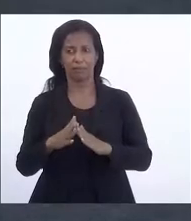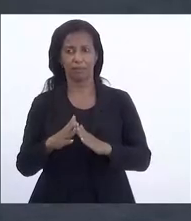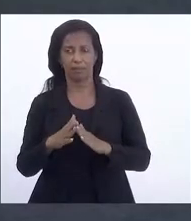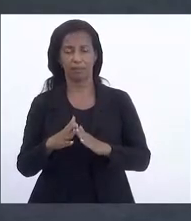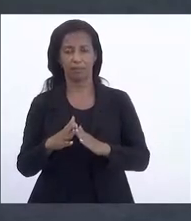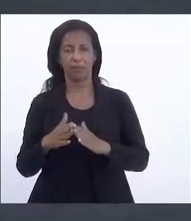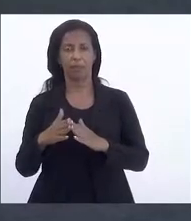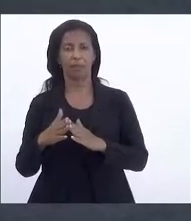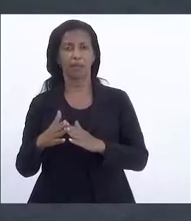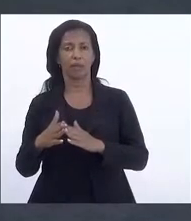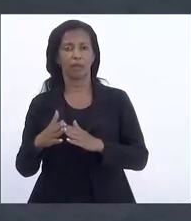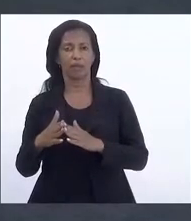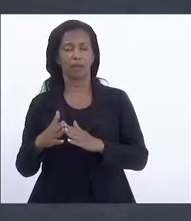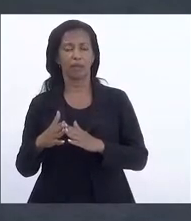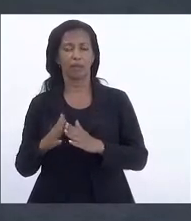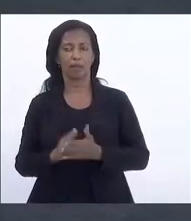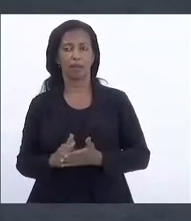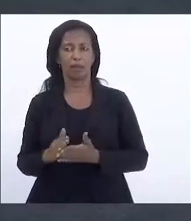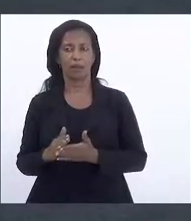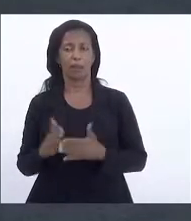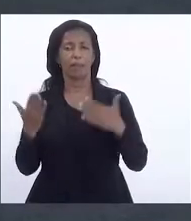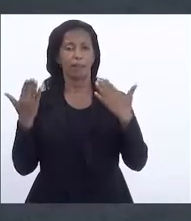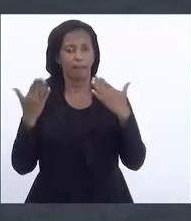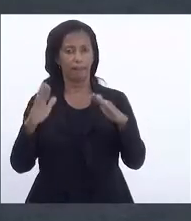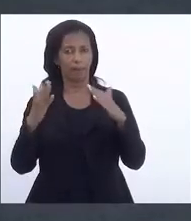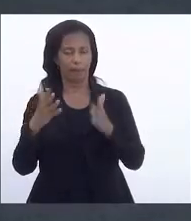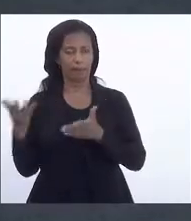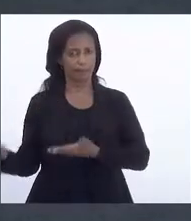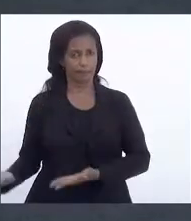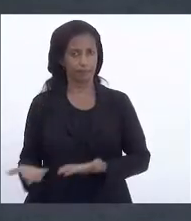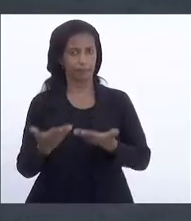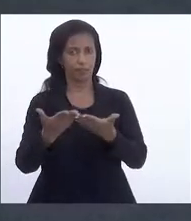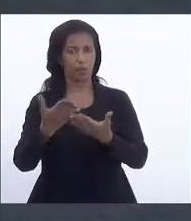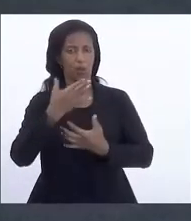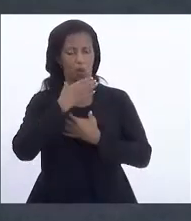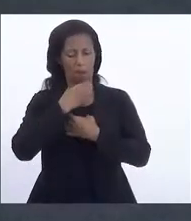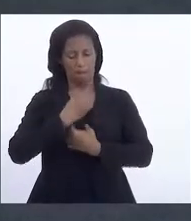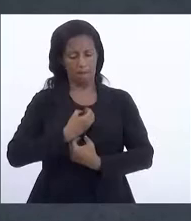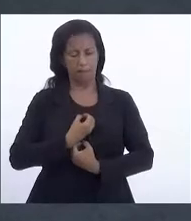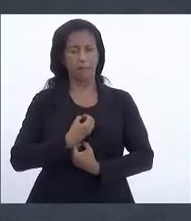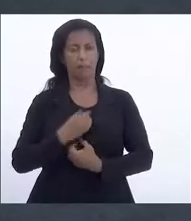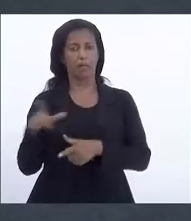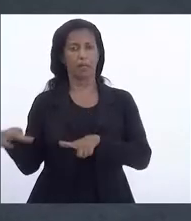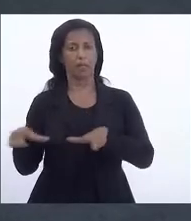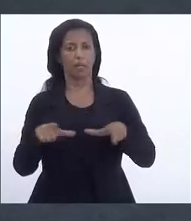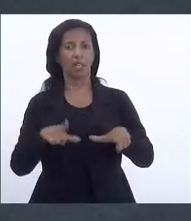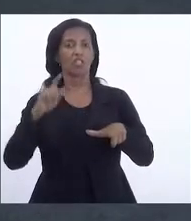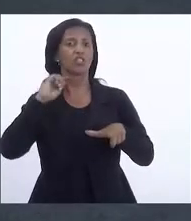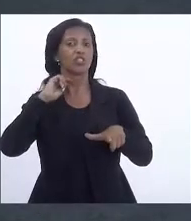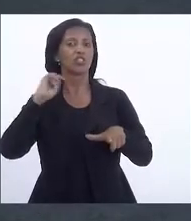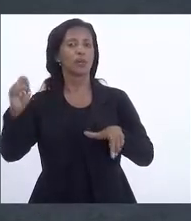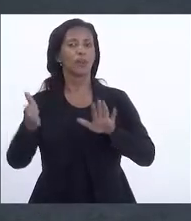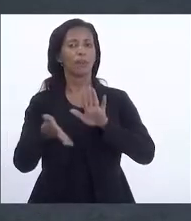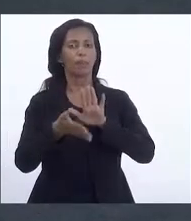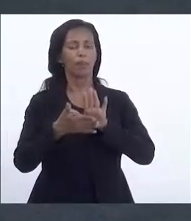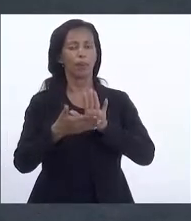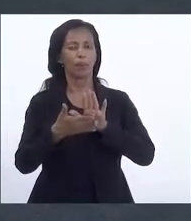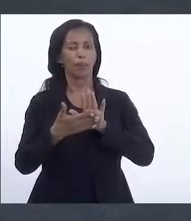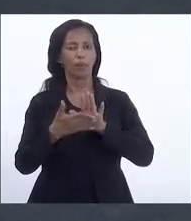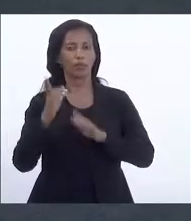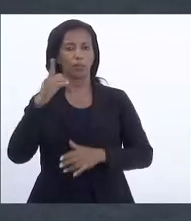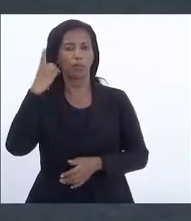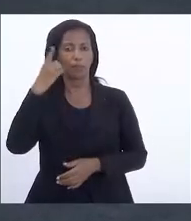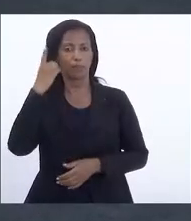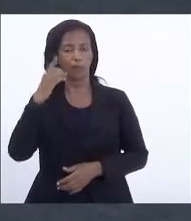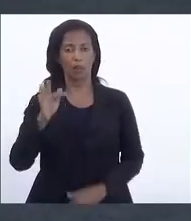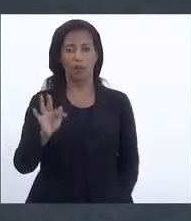agraciou a Mãe Beata de Emanjá com a medalha Tiradentes proposta em uma época pelo deputado